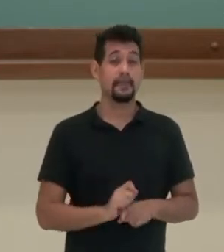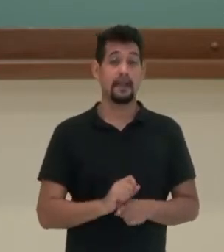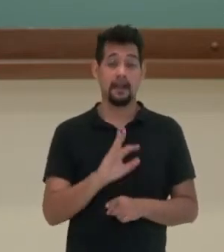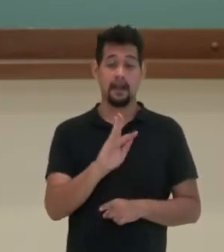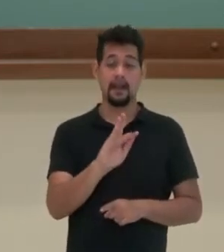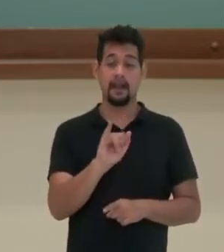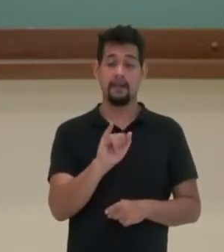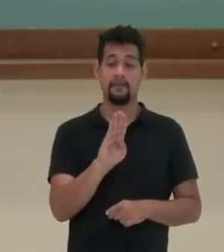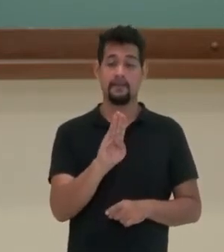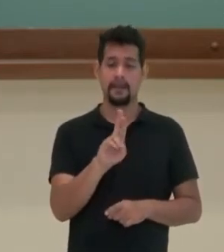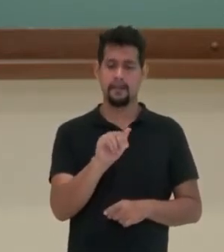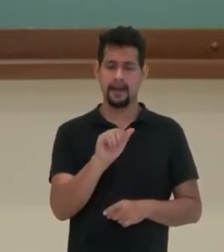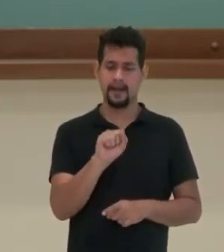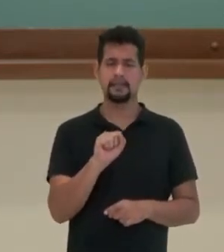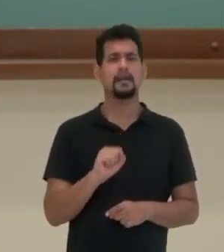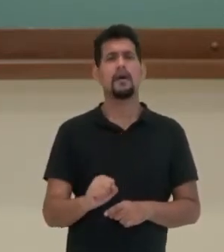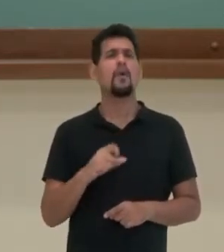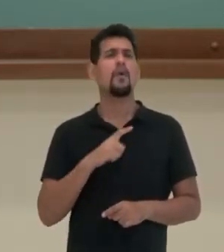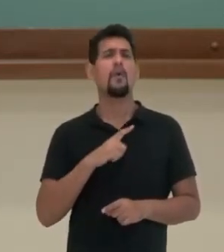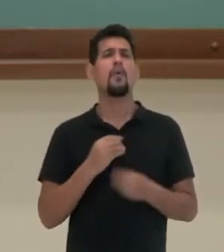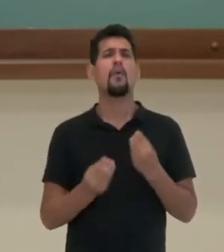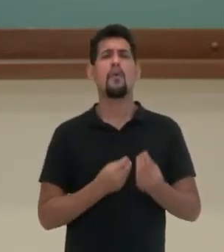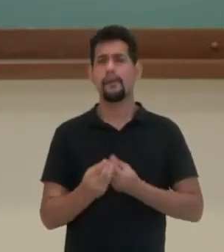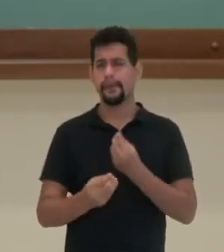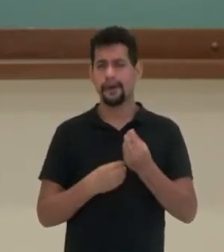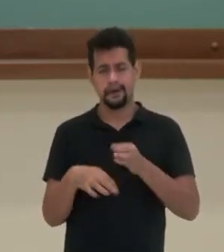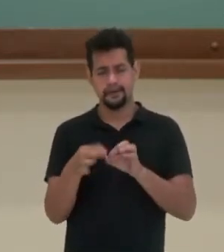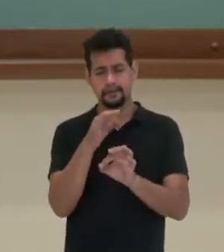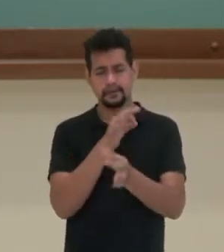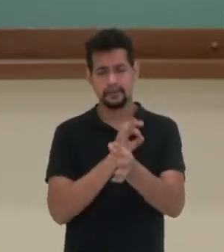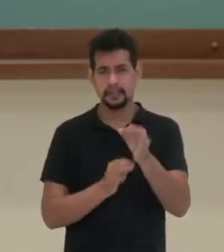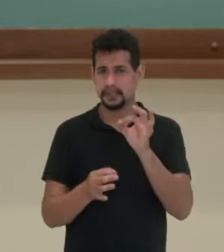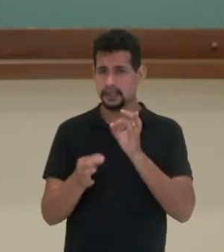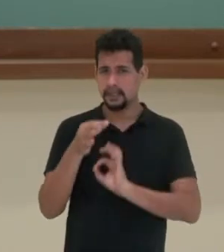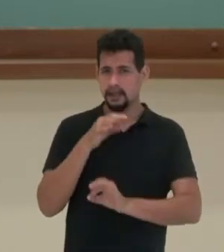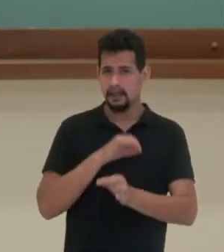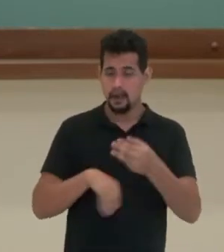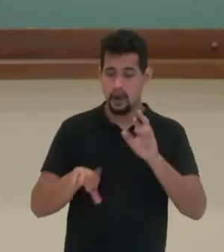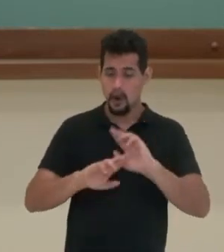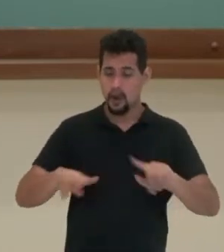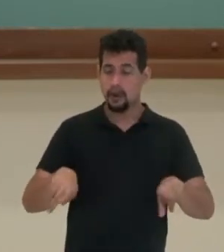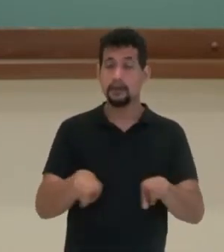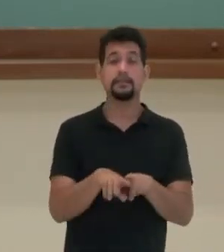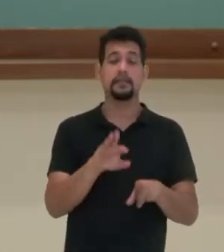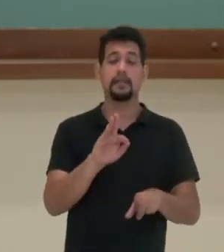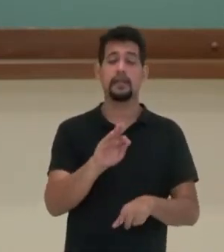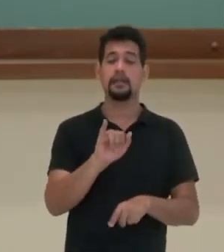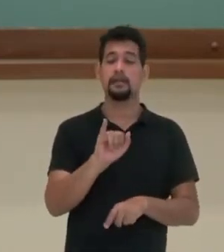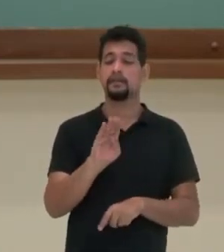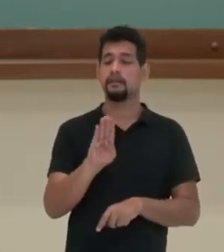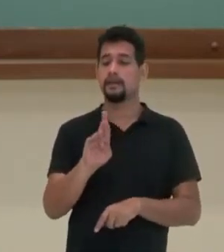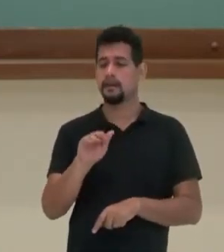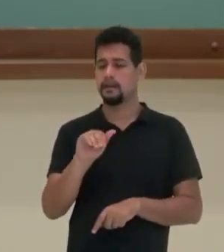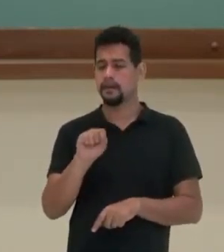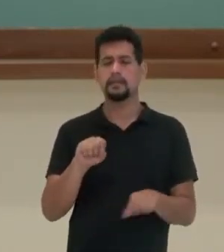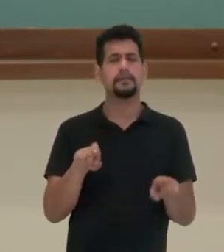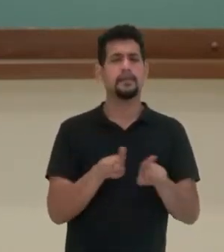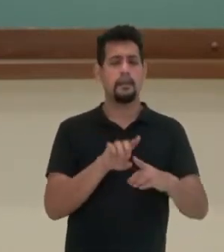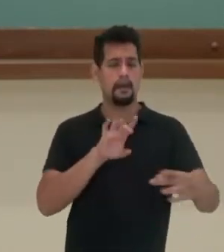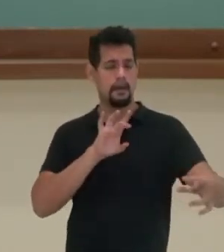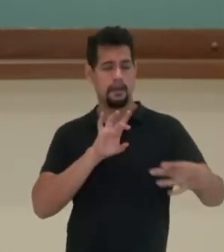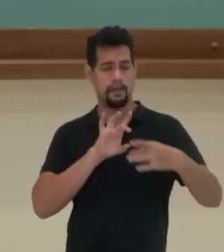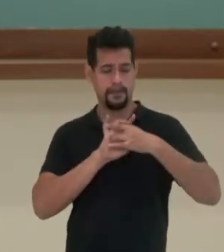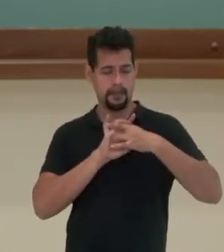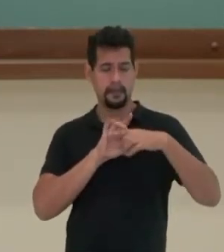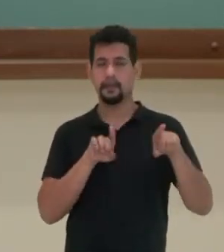fibras. Então, como as células são longe uma das outras, existem as fibras que acabam